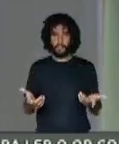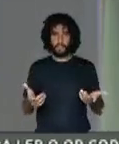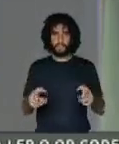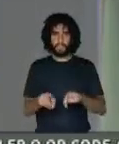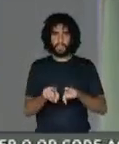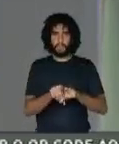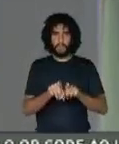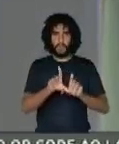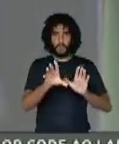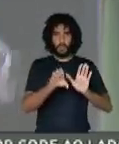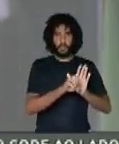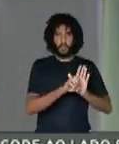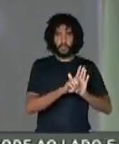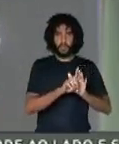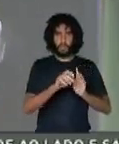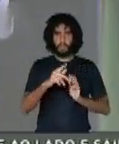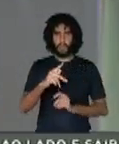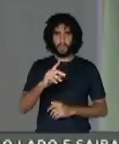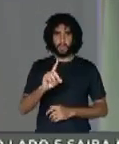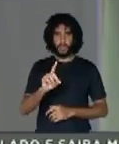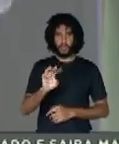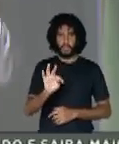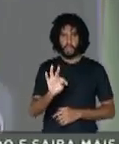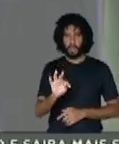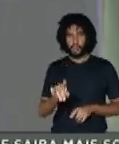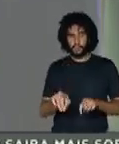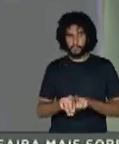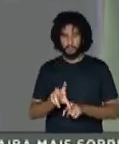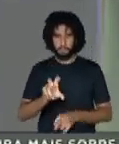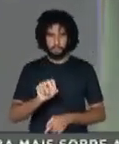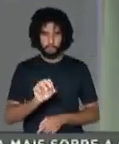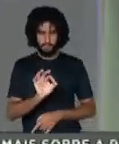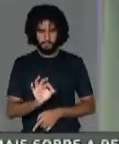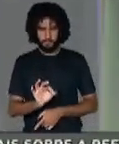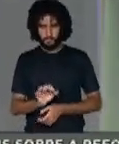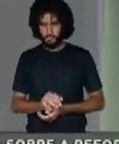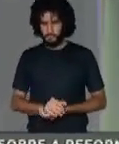aglutinativa do PDT para a proporcionalidade de 50% de transição e pedágio.